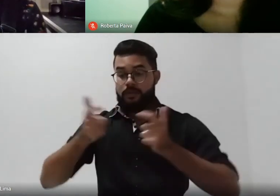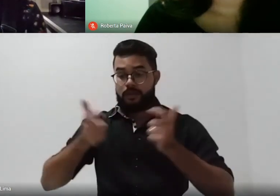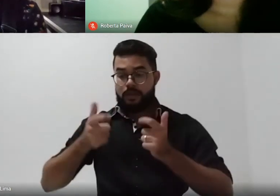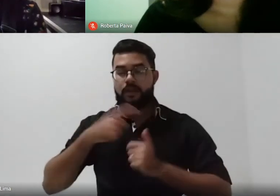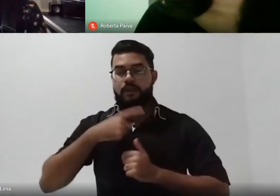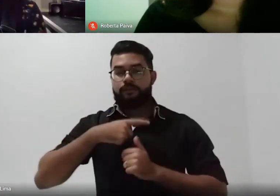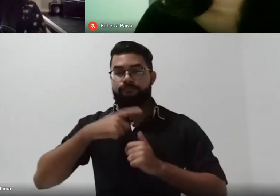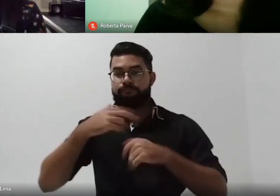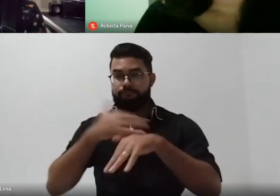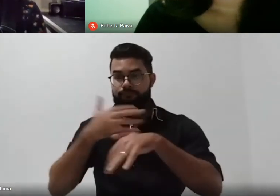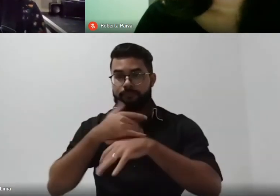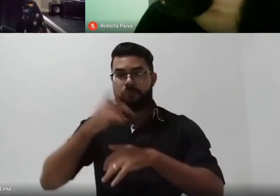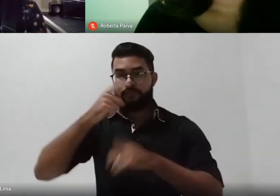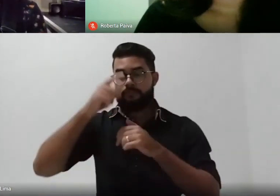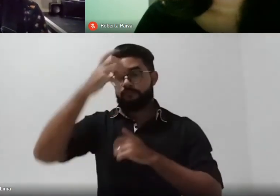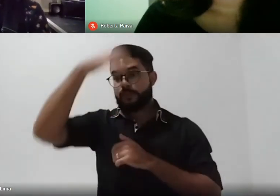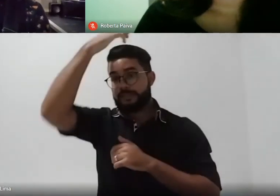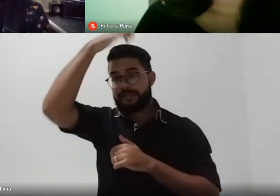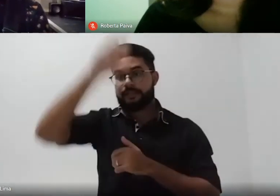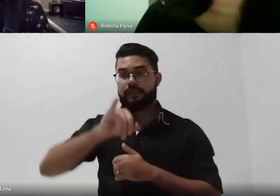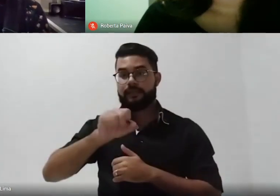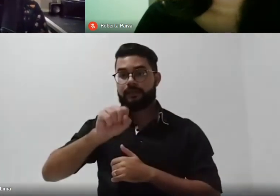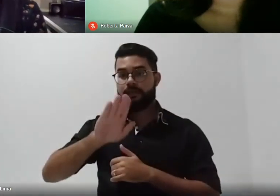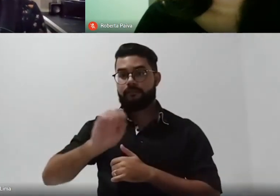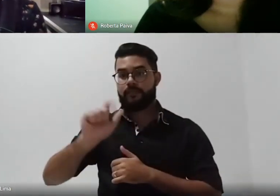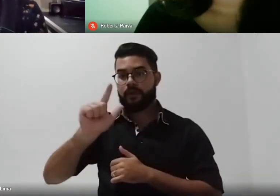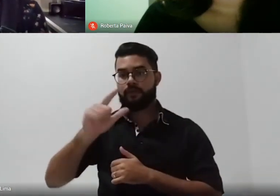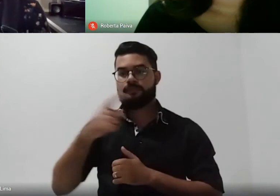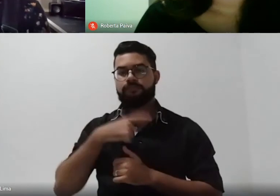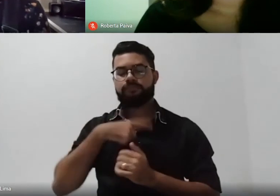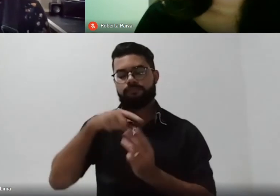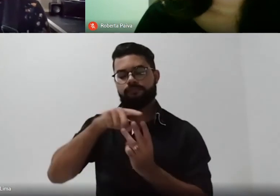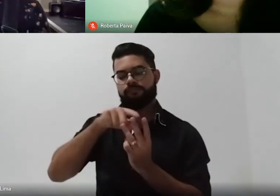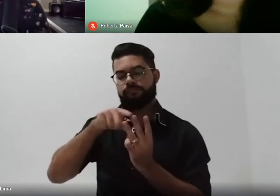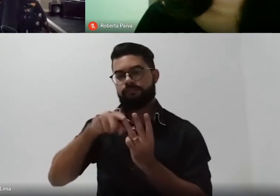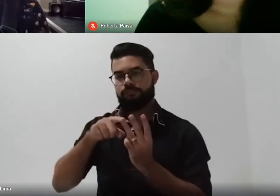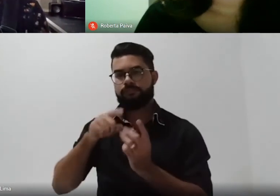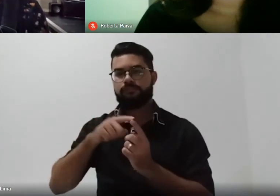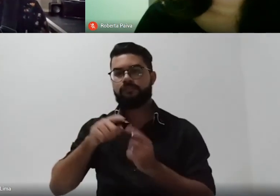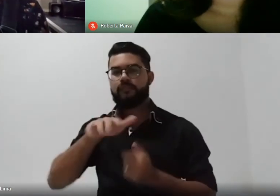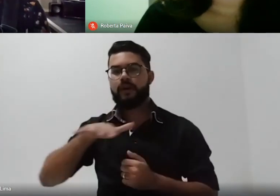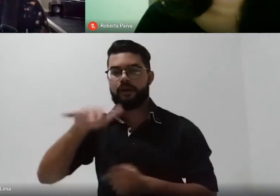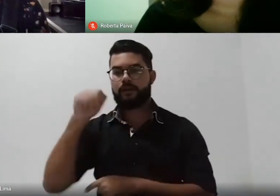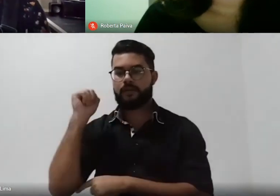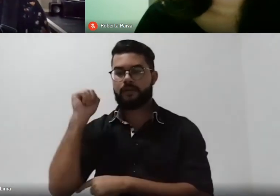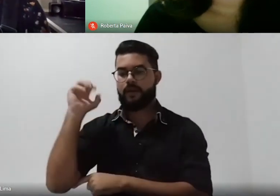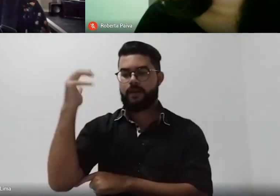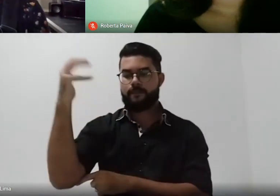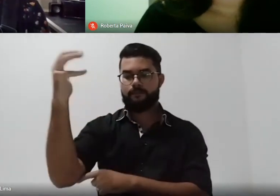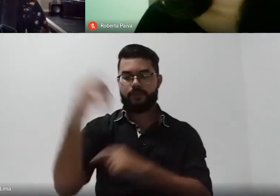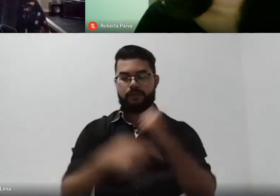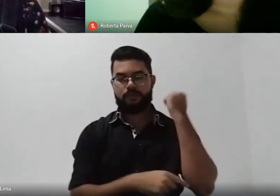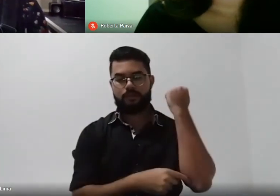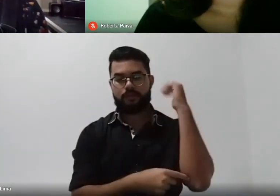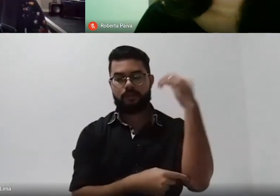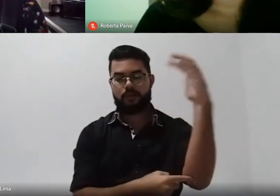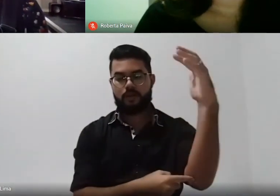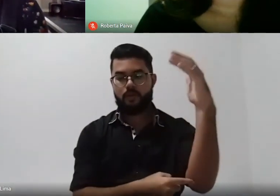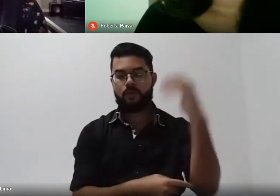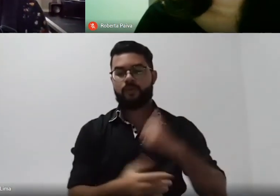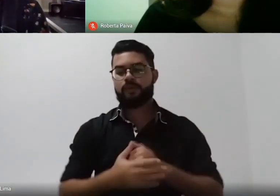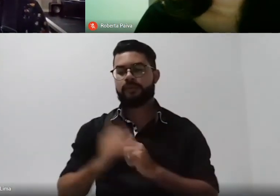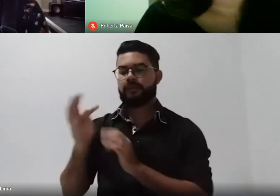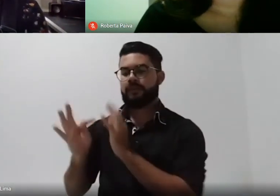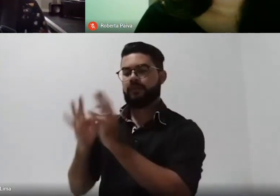3 grandes áreas, né? Temos a área ambiental, com cursos de tecnologia ambiental,